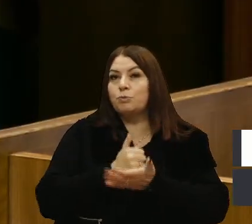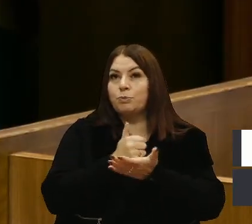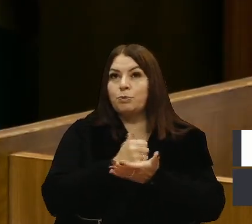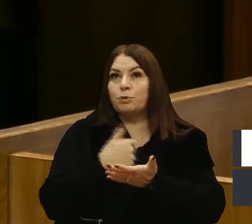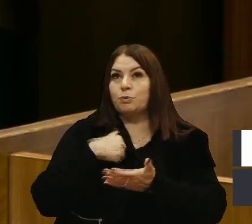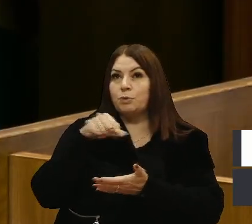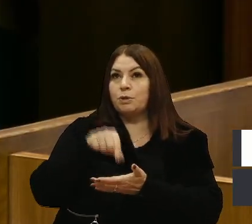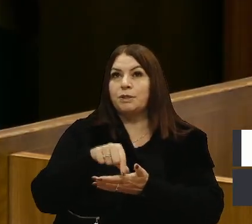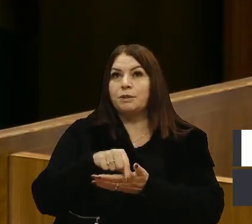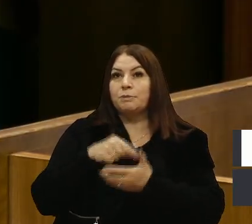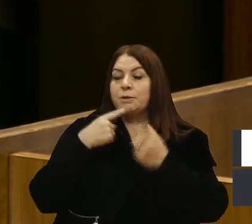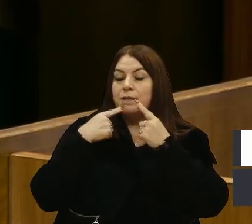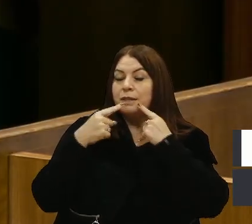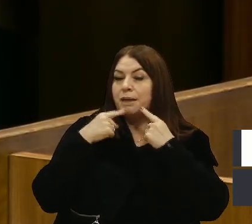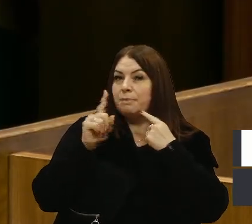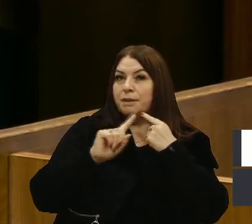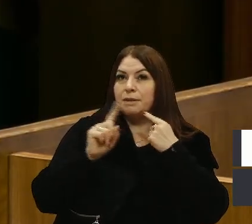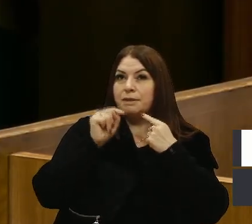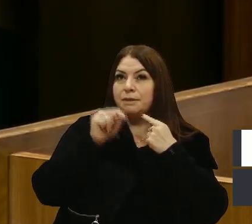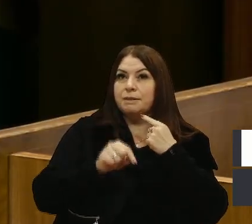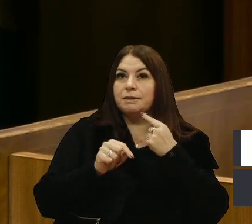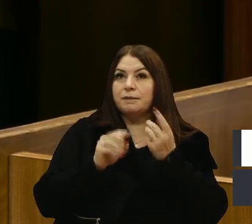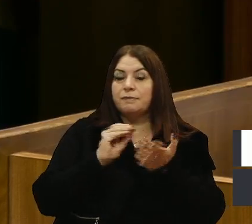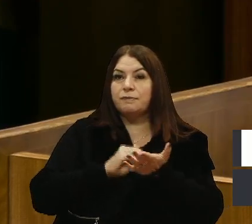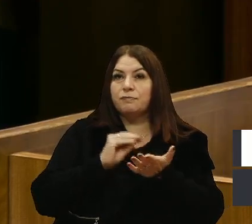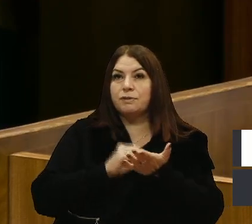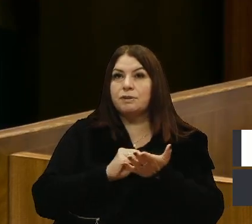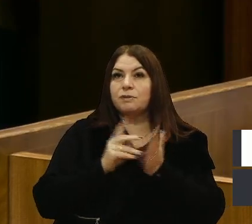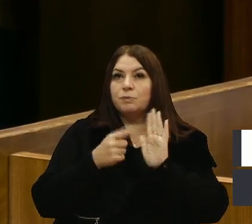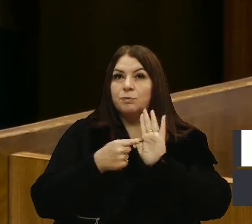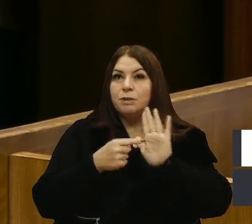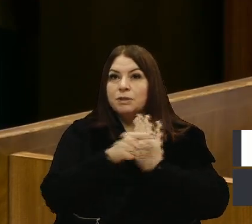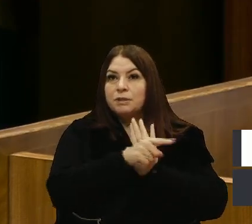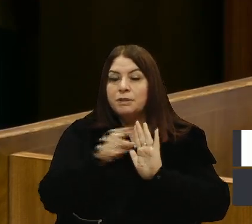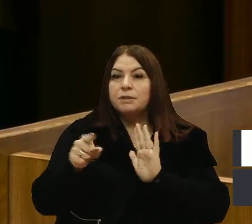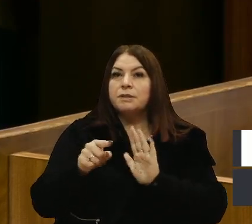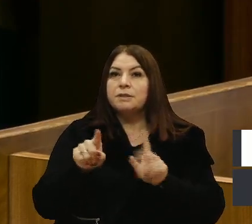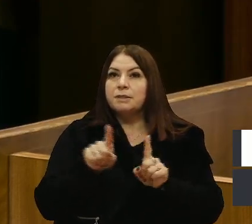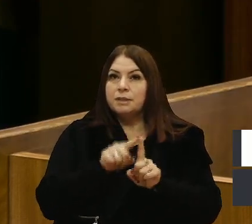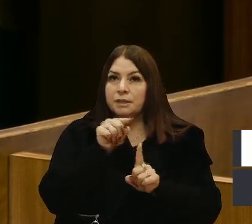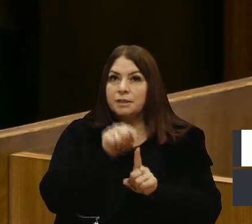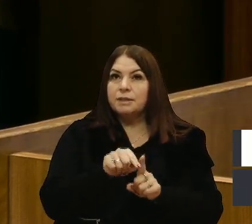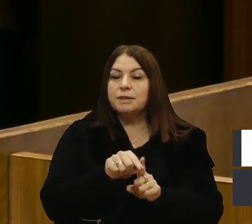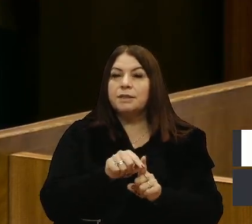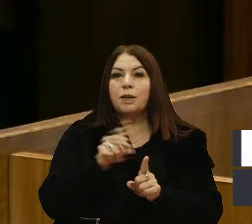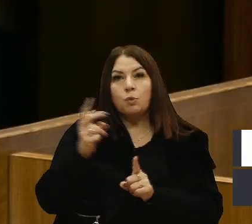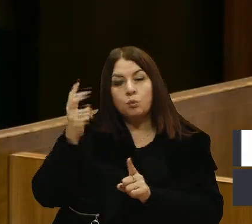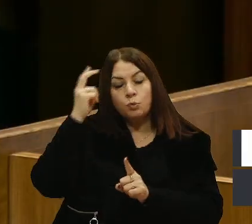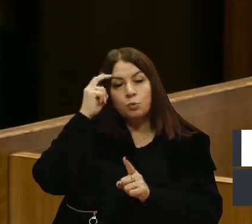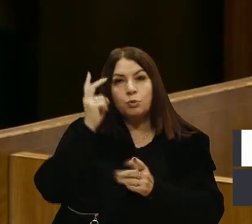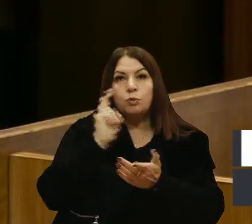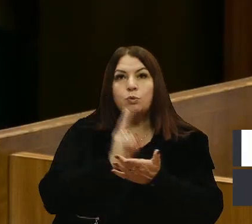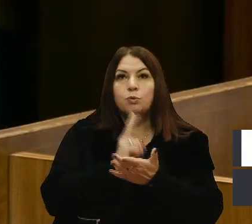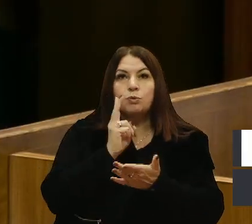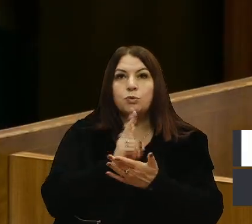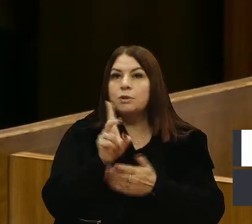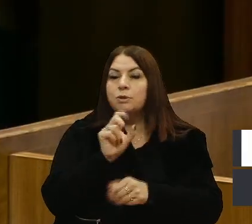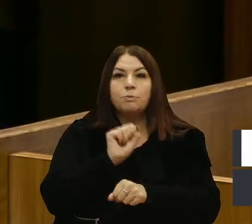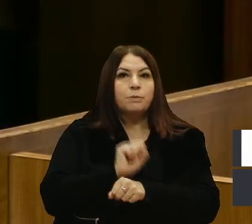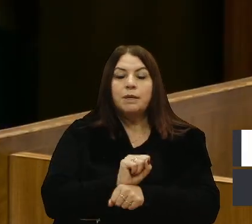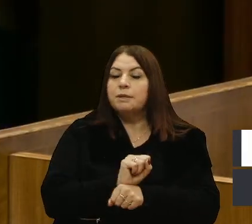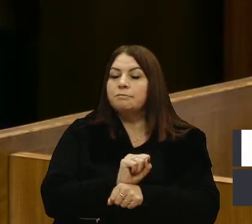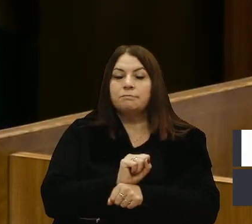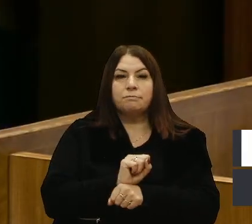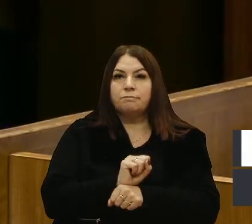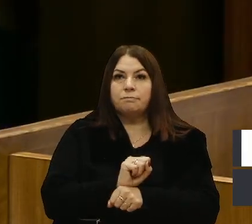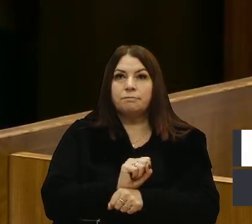estou aqui para me queixar dessa ausência, eu estou aqui para mostrar que, mesmo assim, a cultura segue e ela não parou, ela não nos